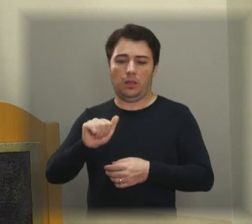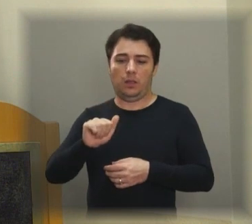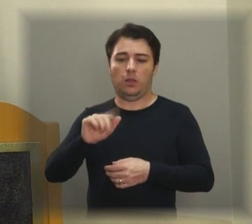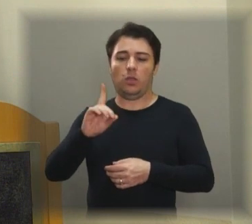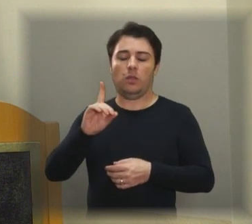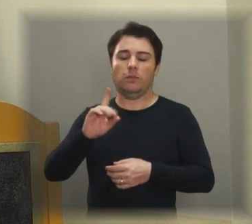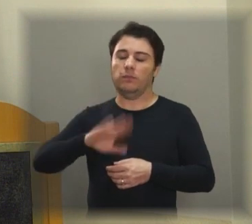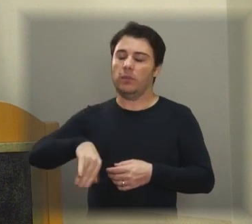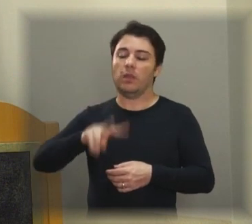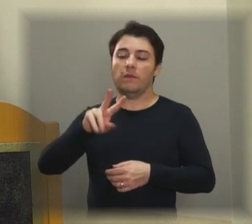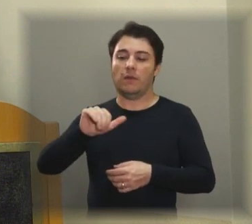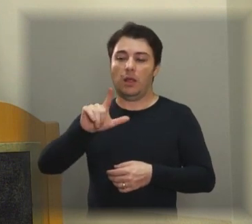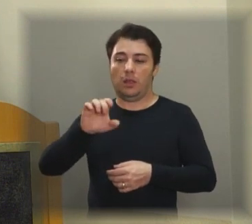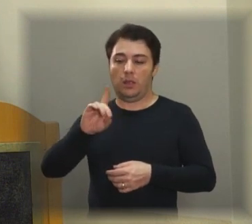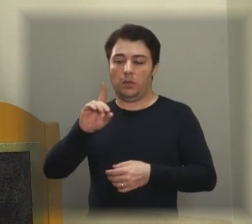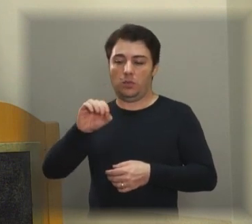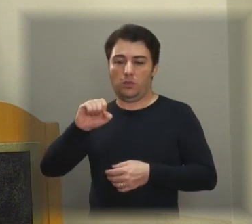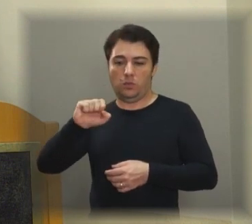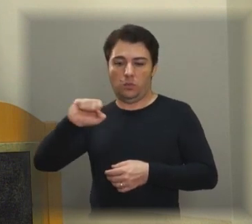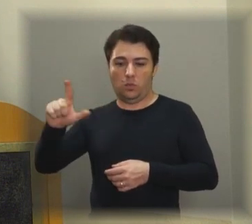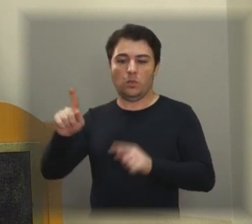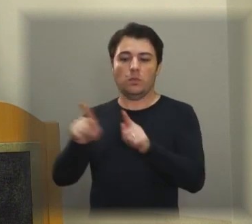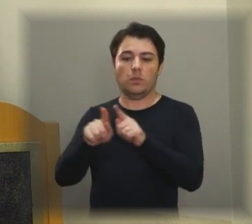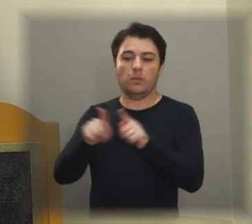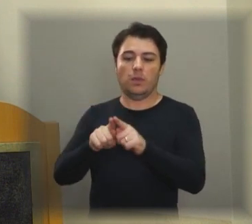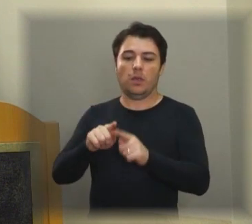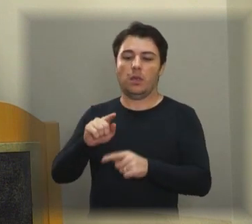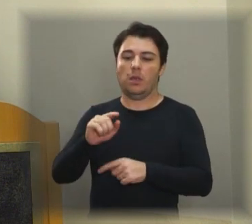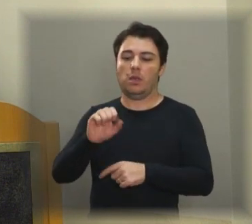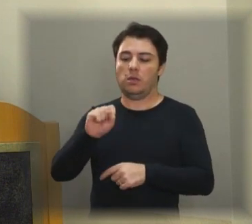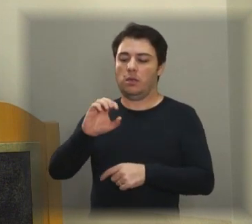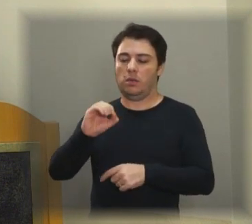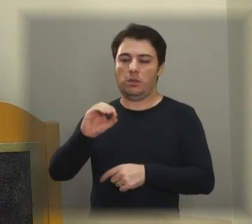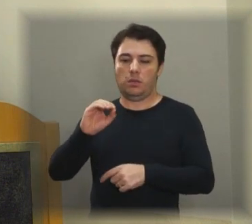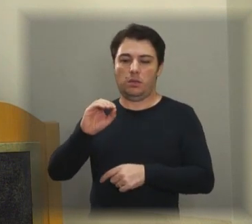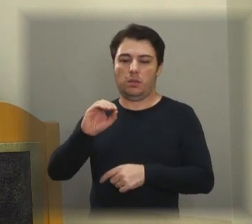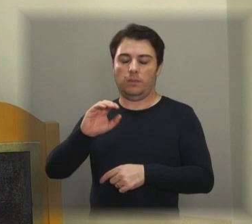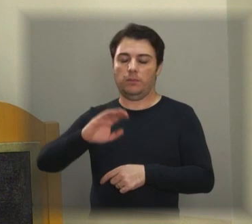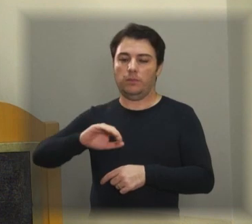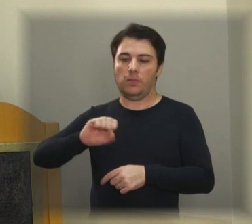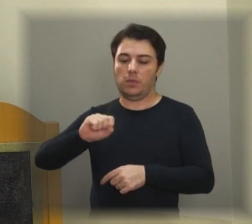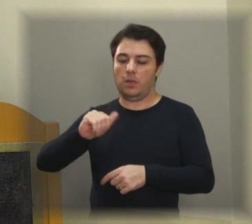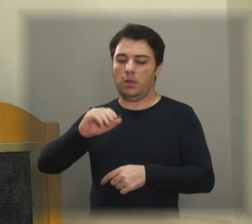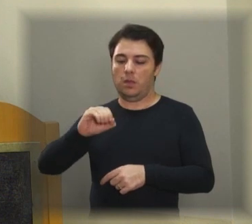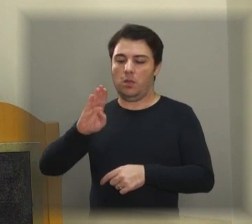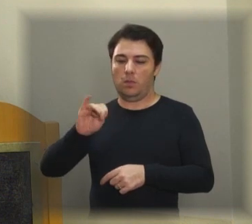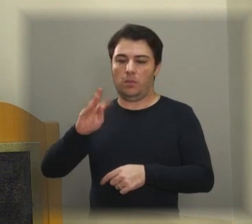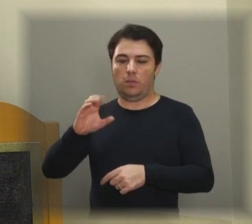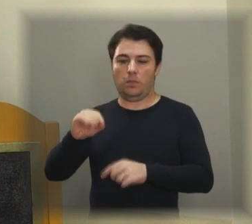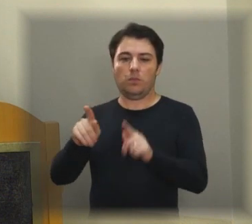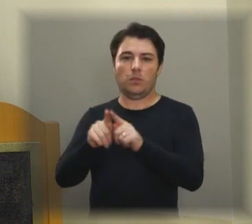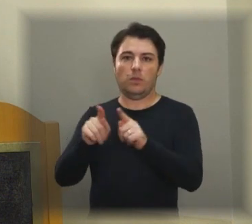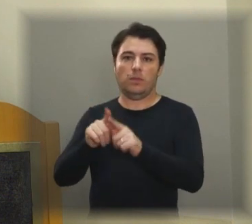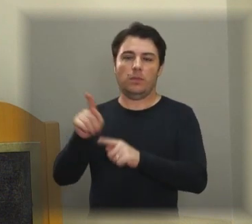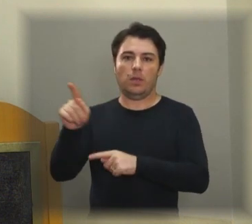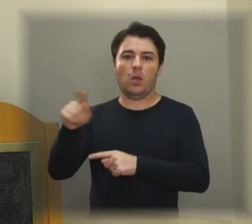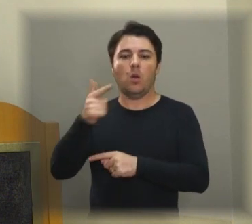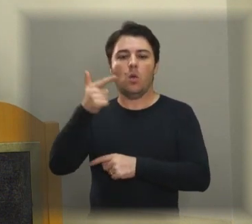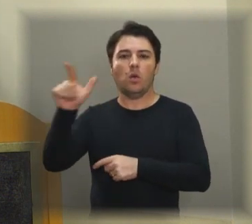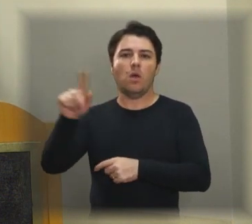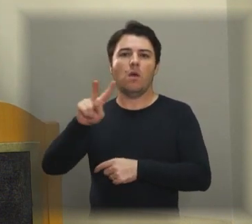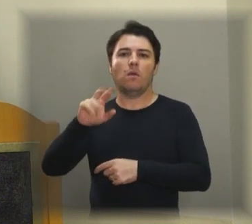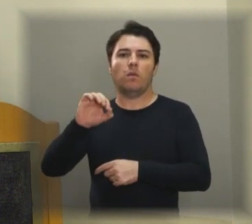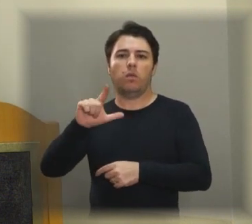né do São Bento o Condomínio Quinta das Laranjeiras que vai acontecer agora o dama o